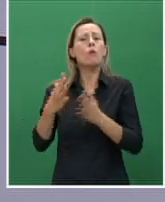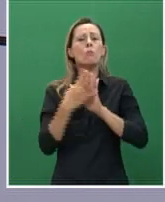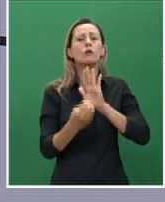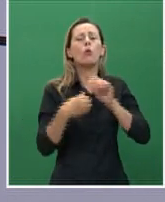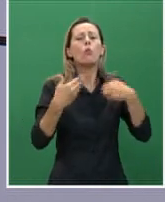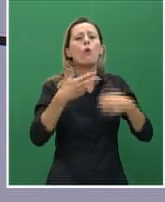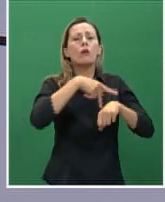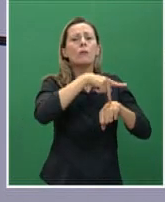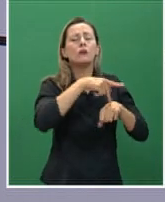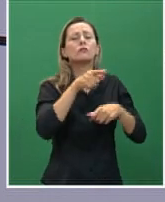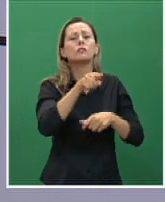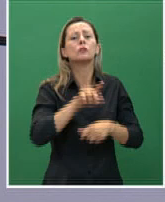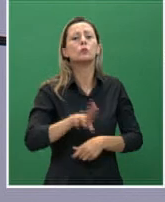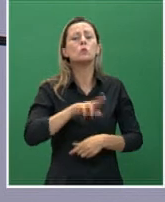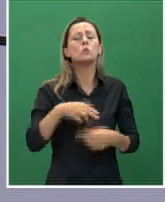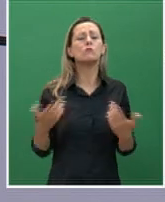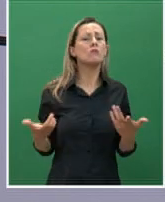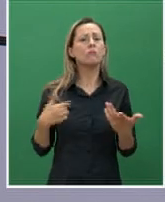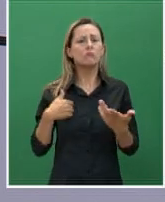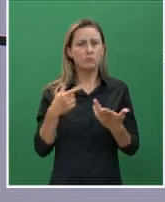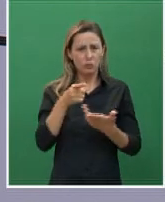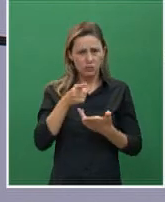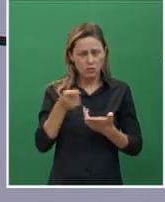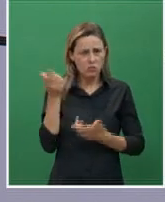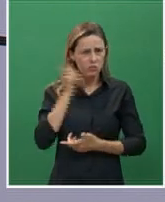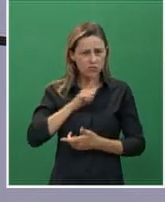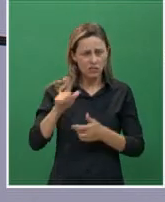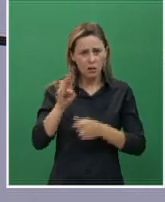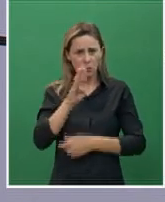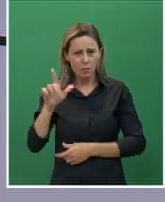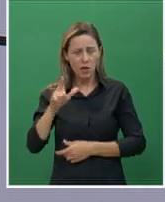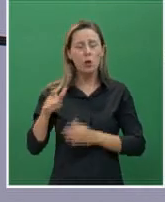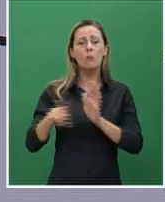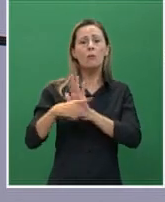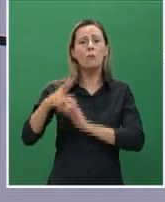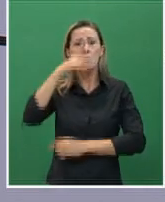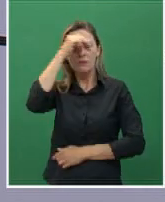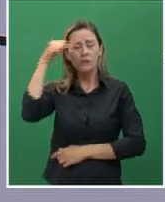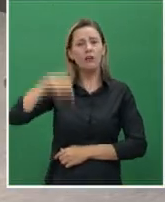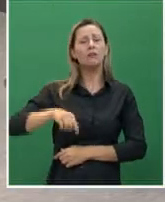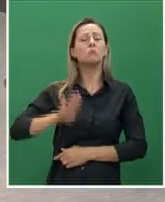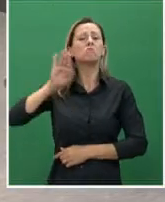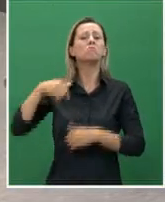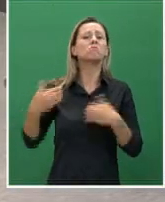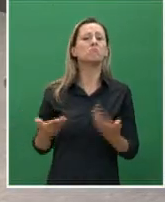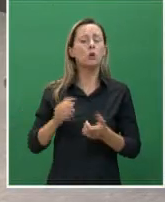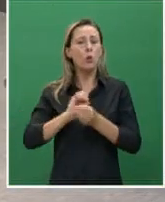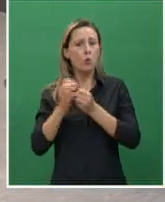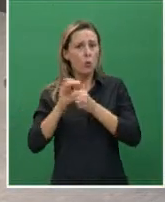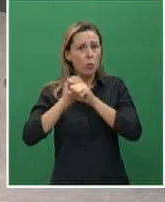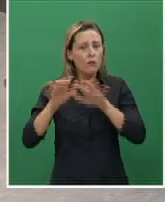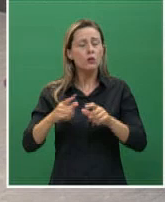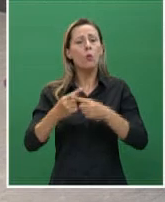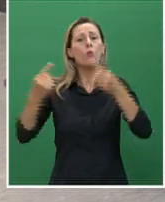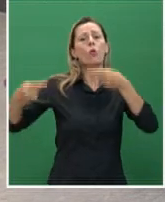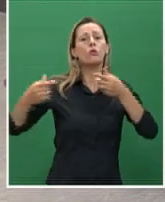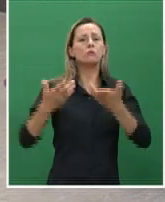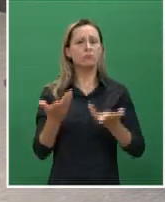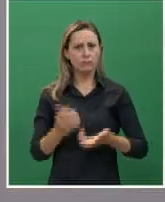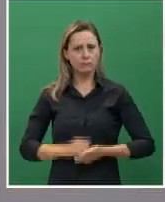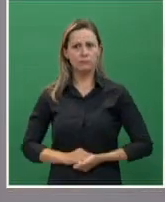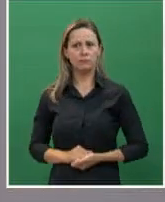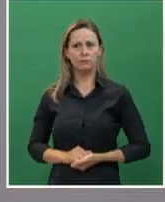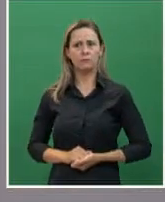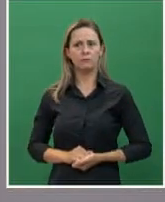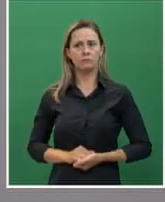baseado em que país europeu que o senhor se identifica para implementar em Blumenau quando assume como Prefeito para o combate ao coronavírus os modelos